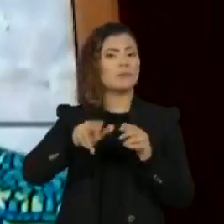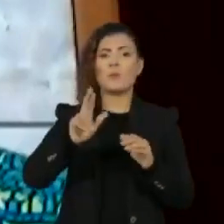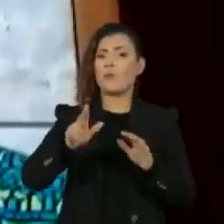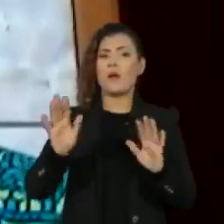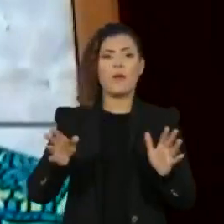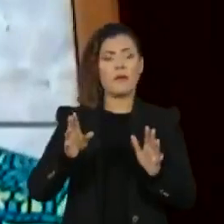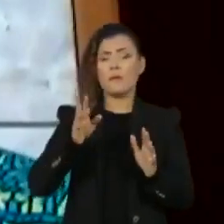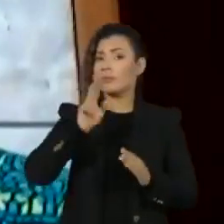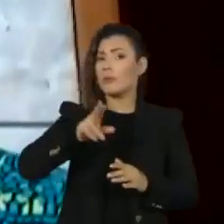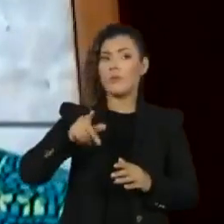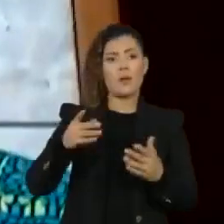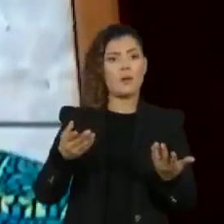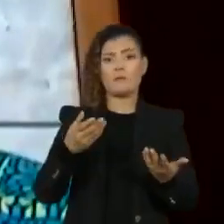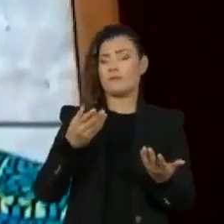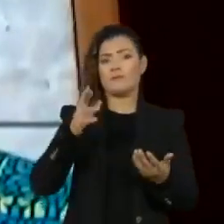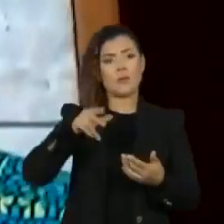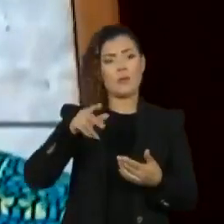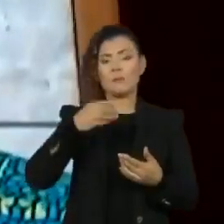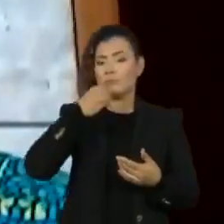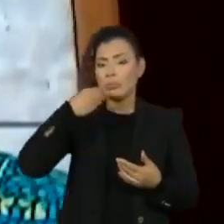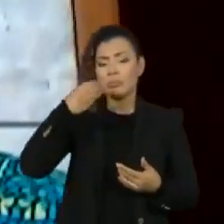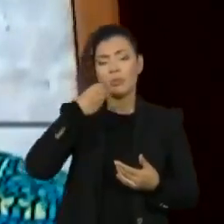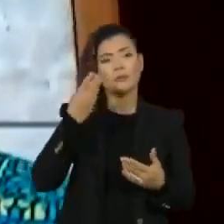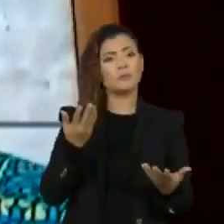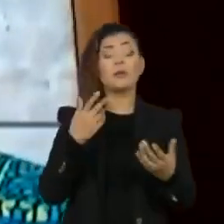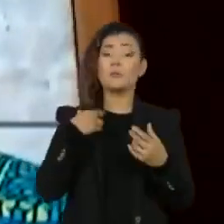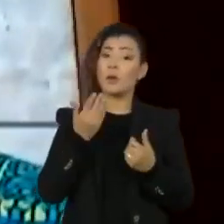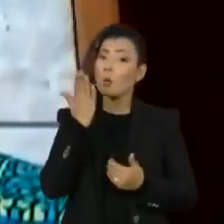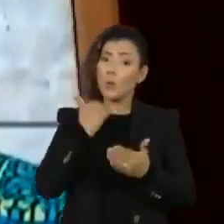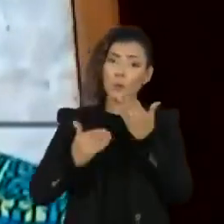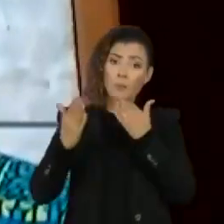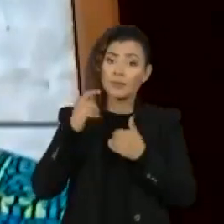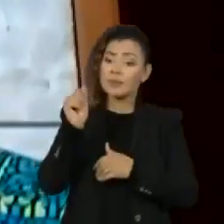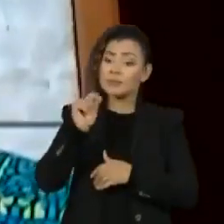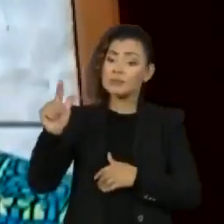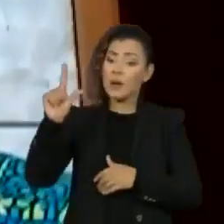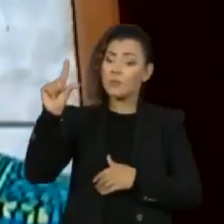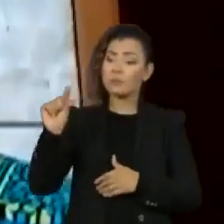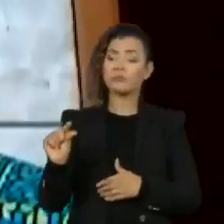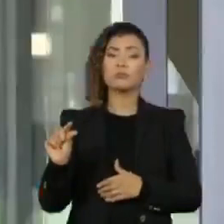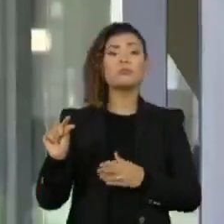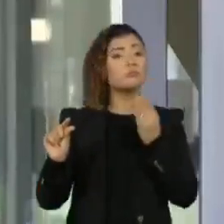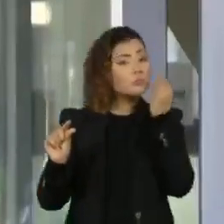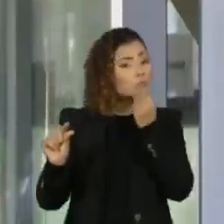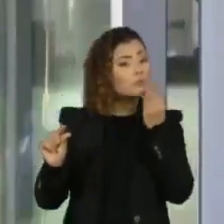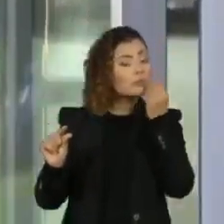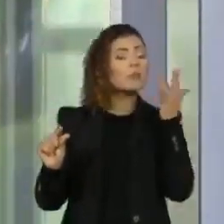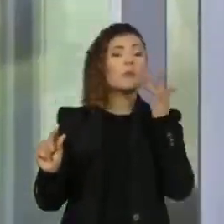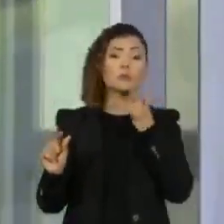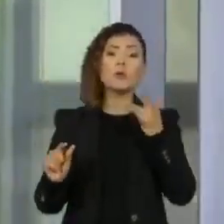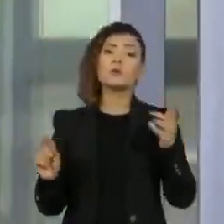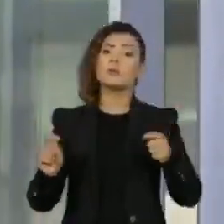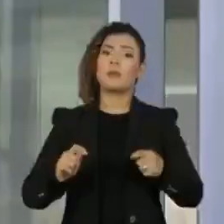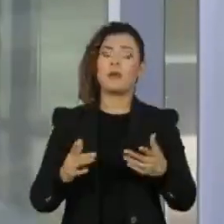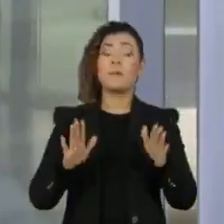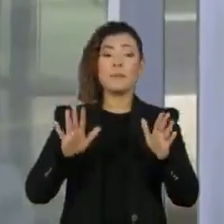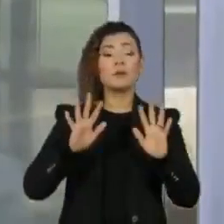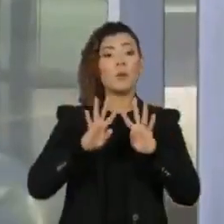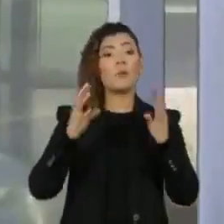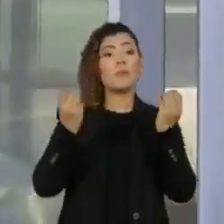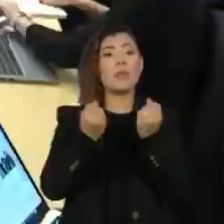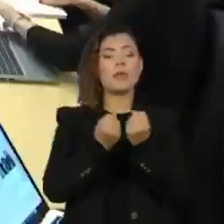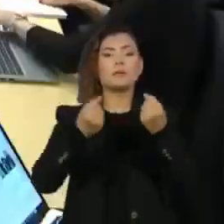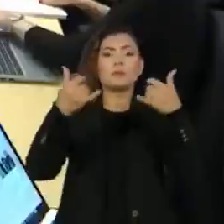verdade isso não procede, né? A gente pode ter uma comida que tenha menos sal e seja saborosa. Segundo a Organização Mundial da